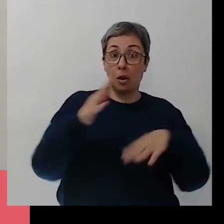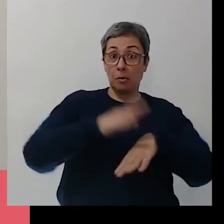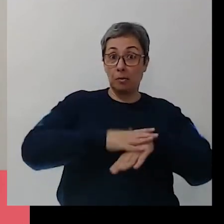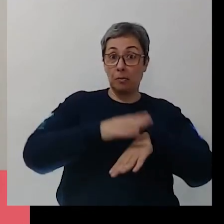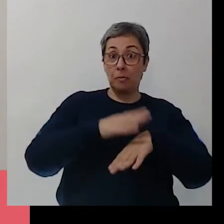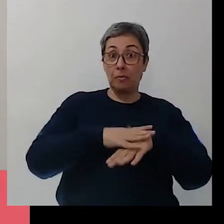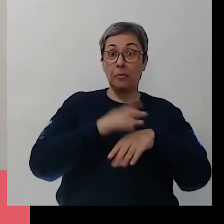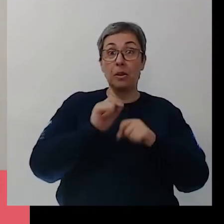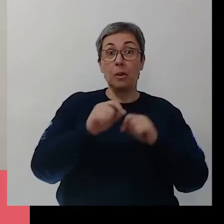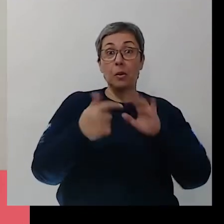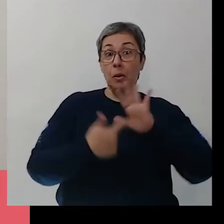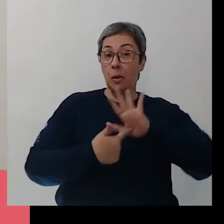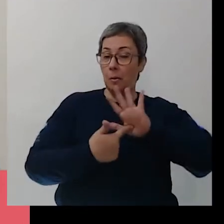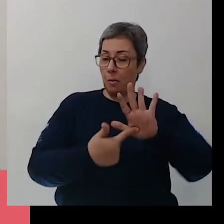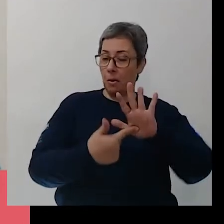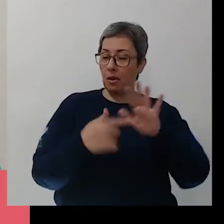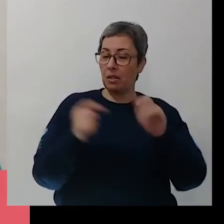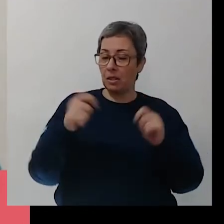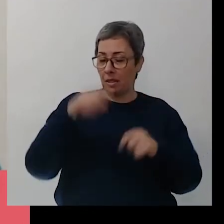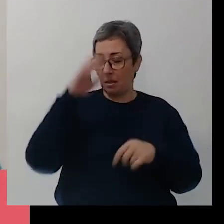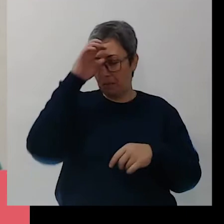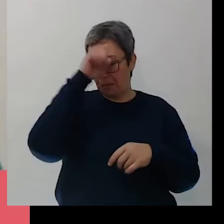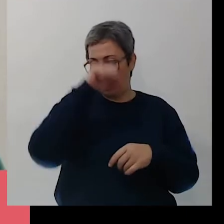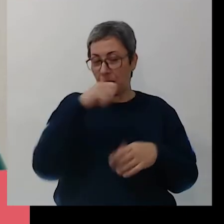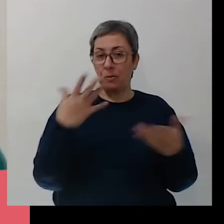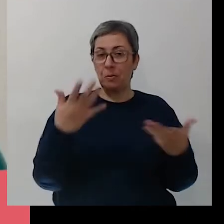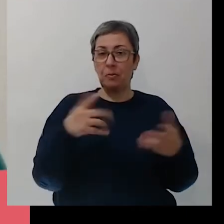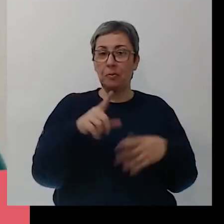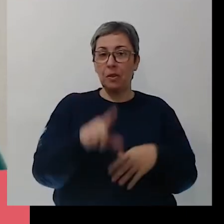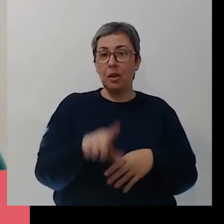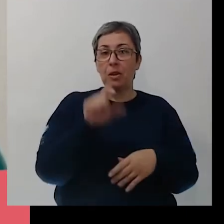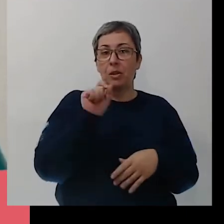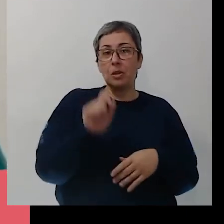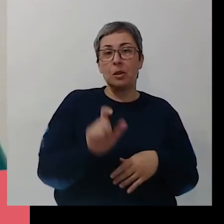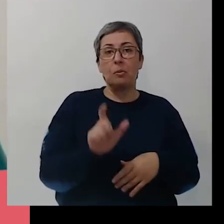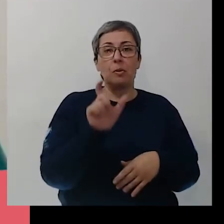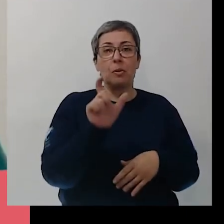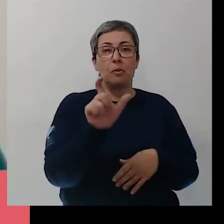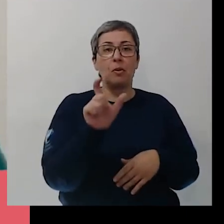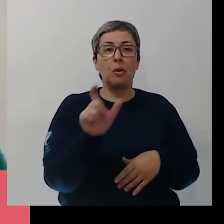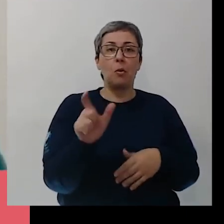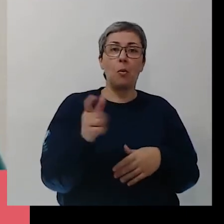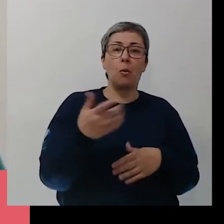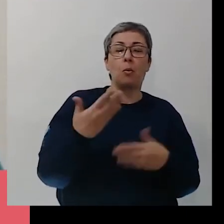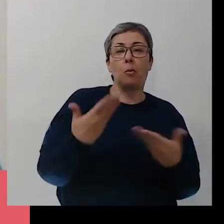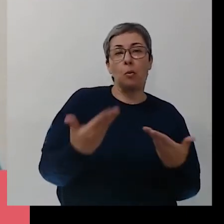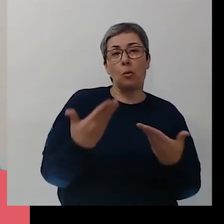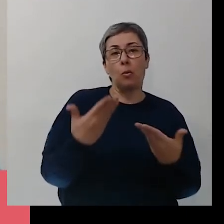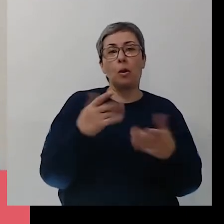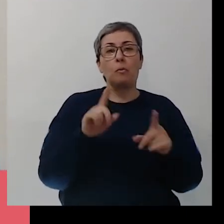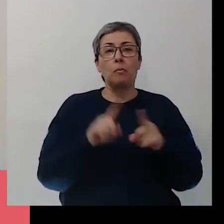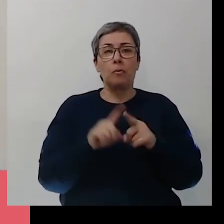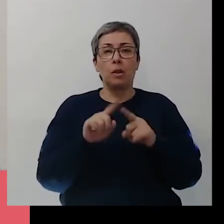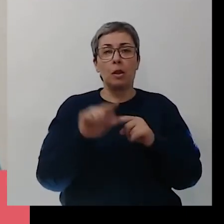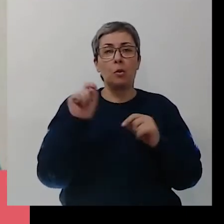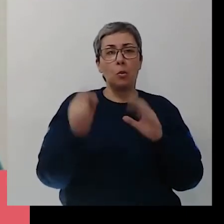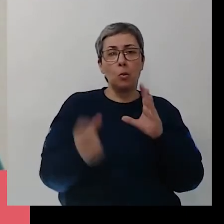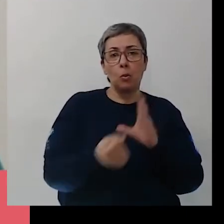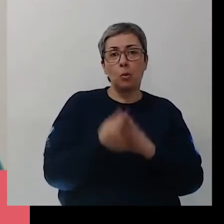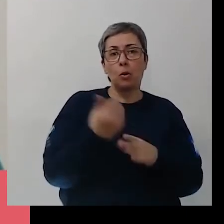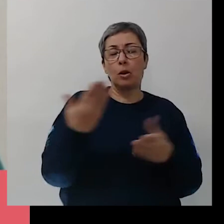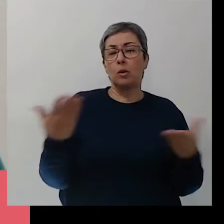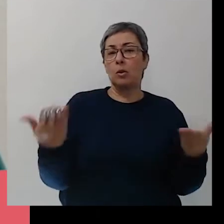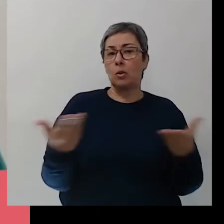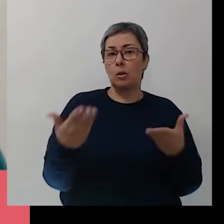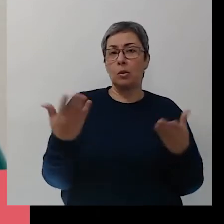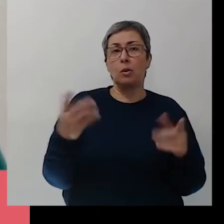a sua vez. Mostre que você aprendeu. Escolha uma palavra, pode ser uma palavra que apareceu